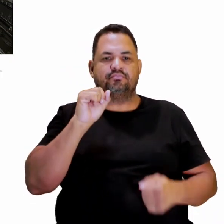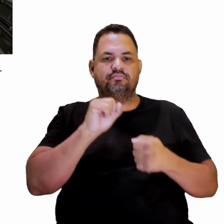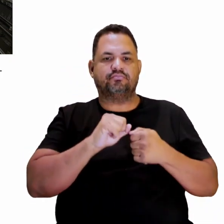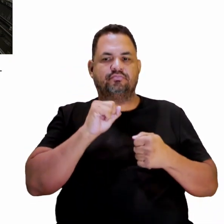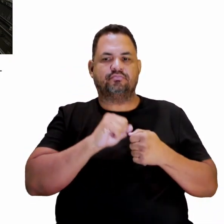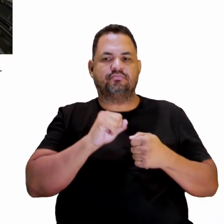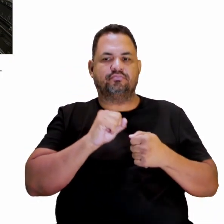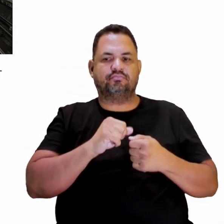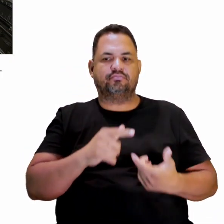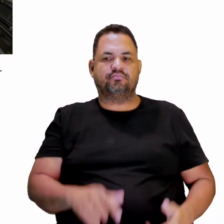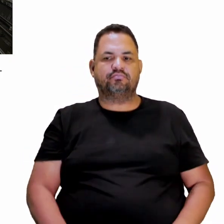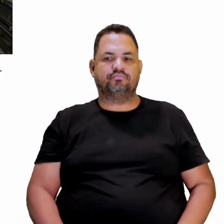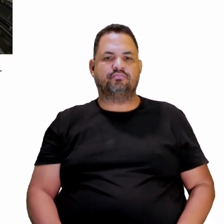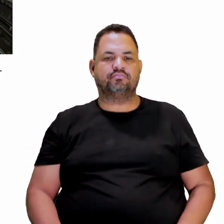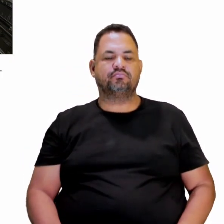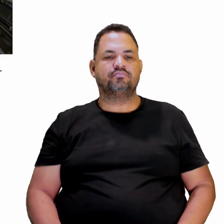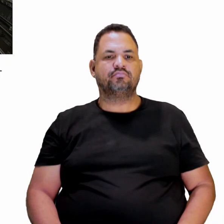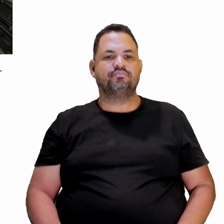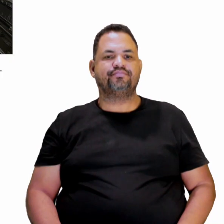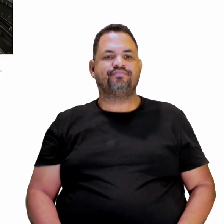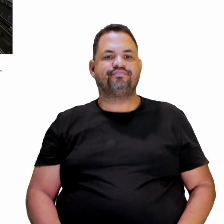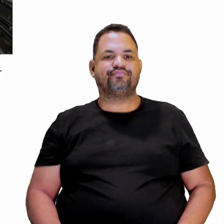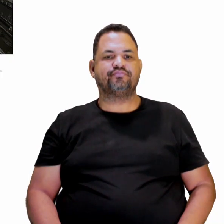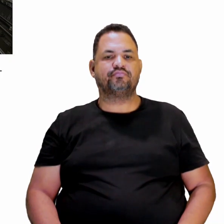isso agora. Vamos lá?